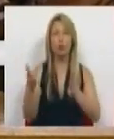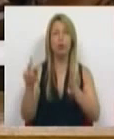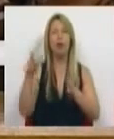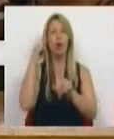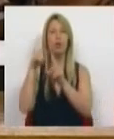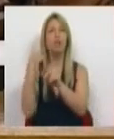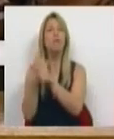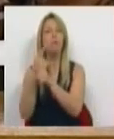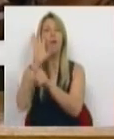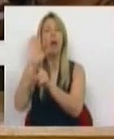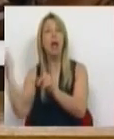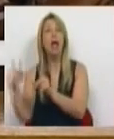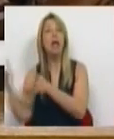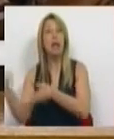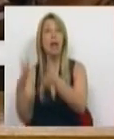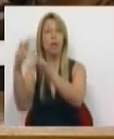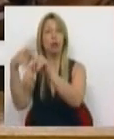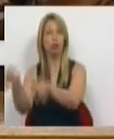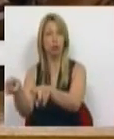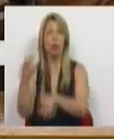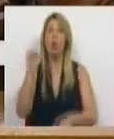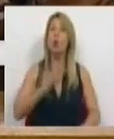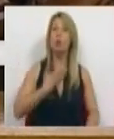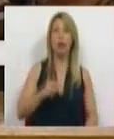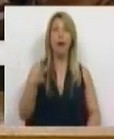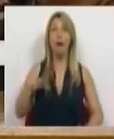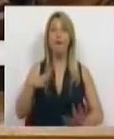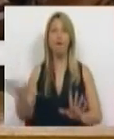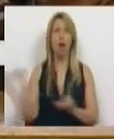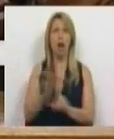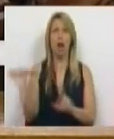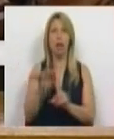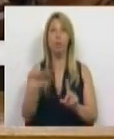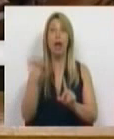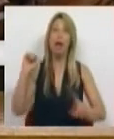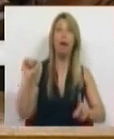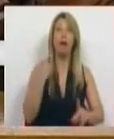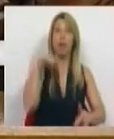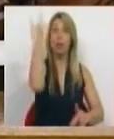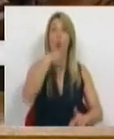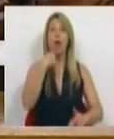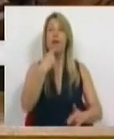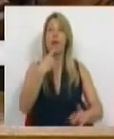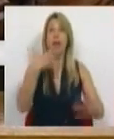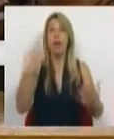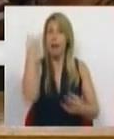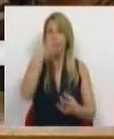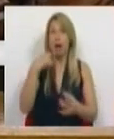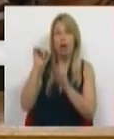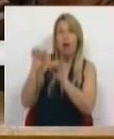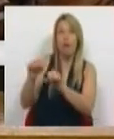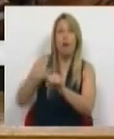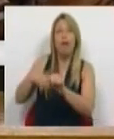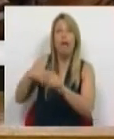objetivo. No CDS, a ordem é para limpar rapidamente a imagem e apagar todos os vestígios do passado, fazer esquecer rapidamente